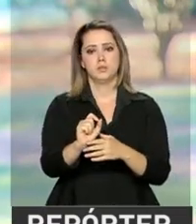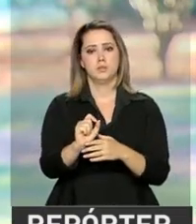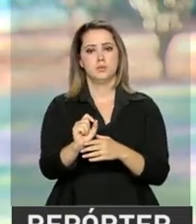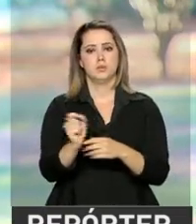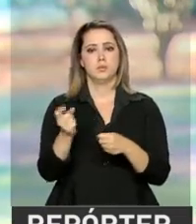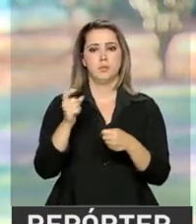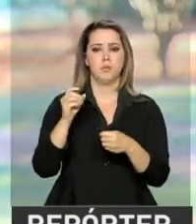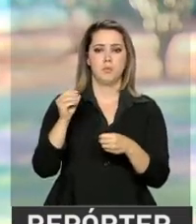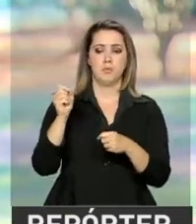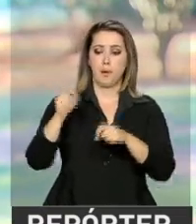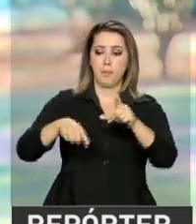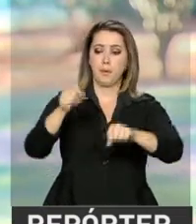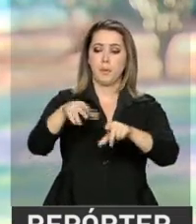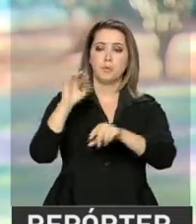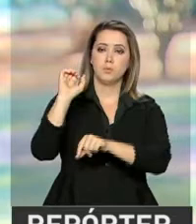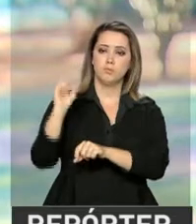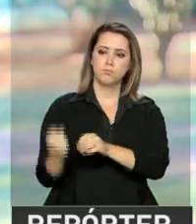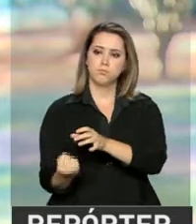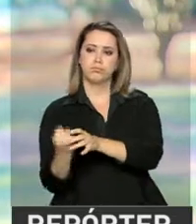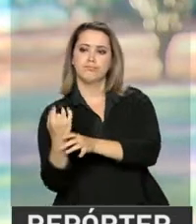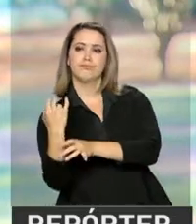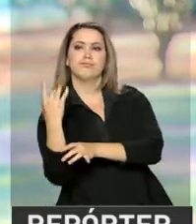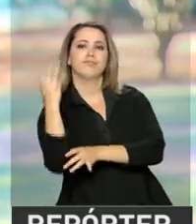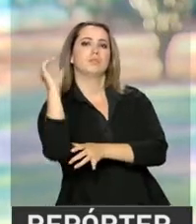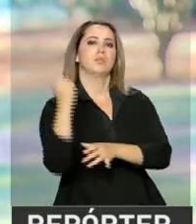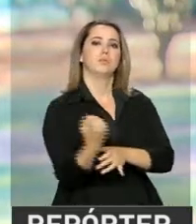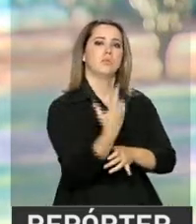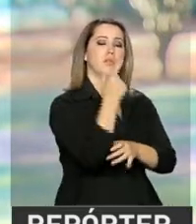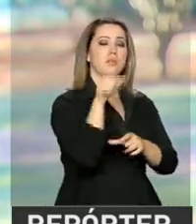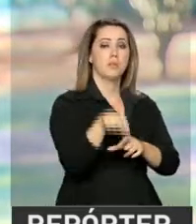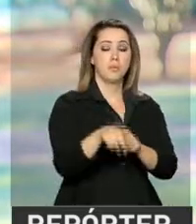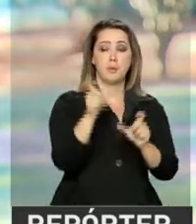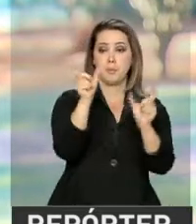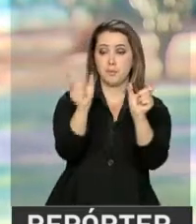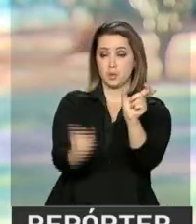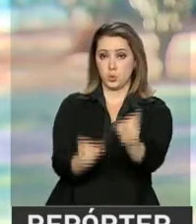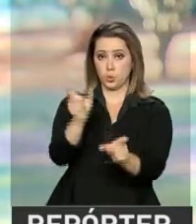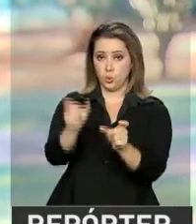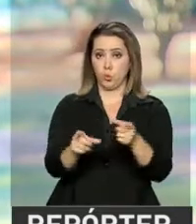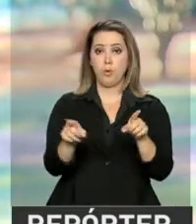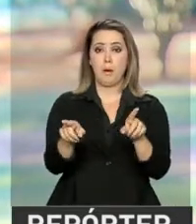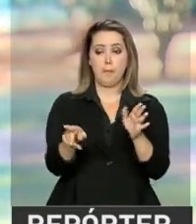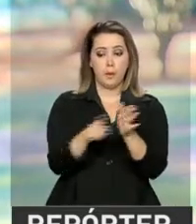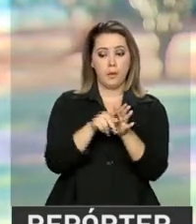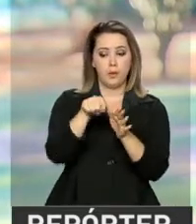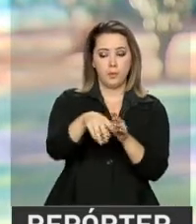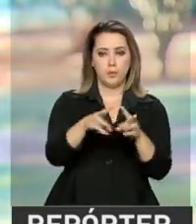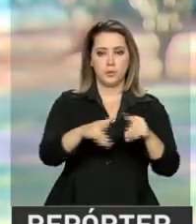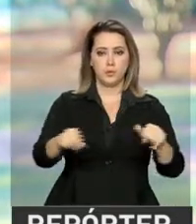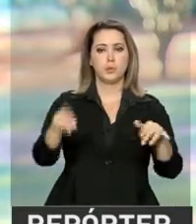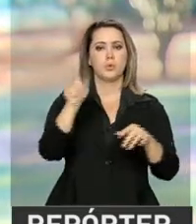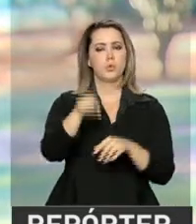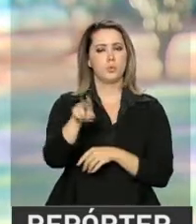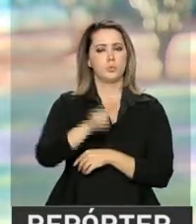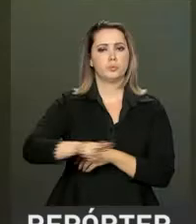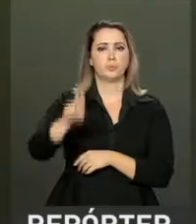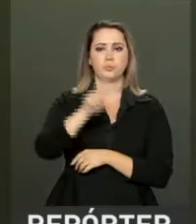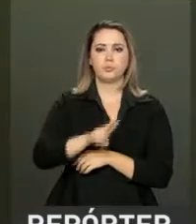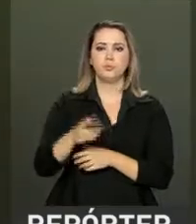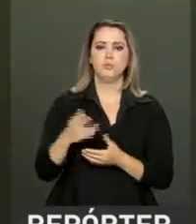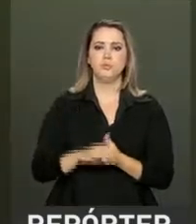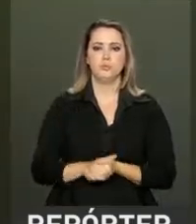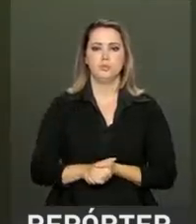florestas enfim e para o produtor rural é um excelente instrumento de planejamento econômico e planejamento do uso da sua propriedade